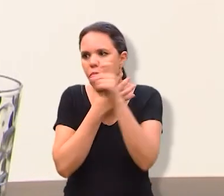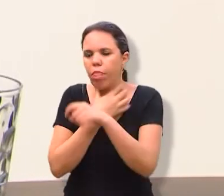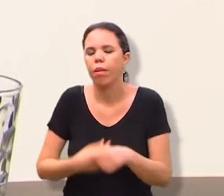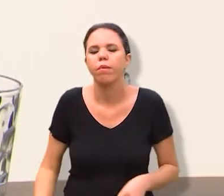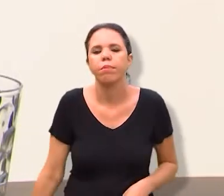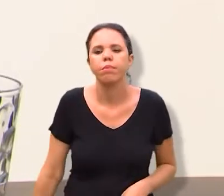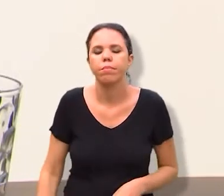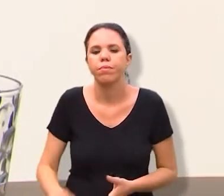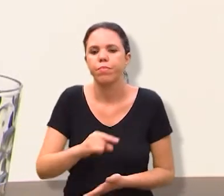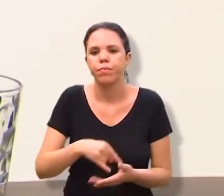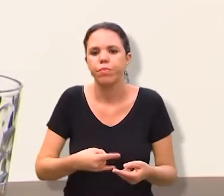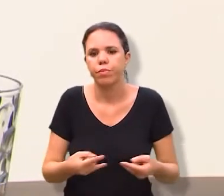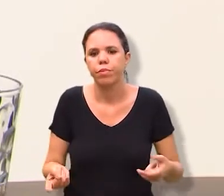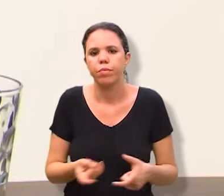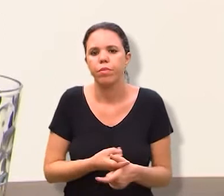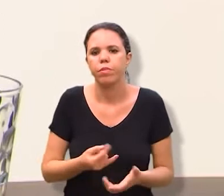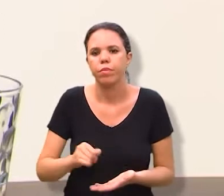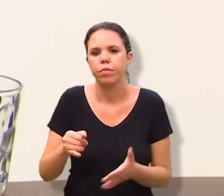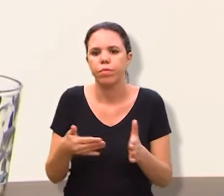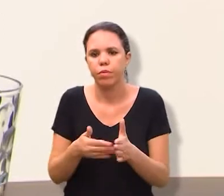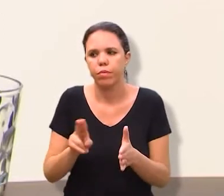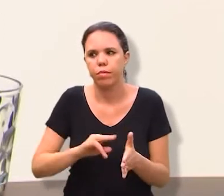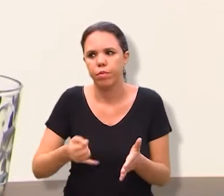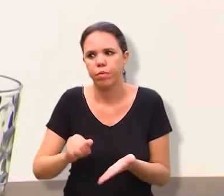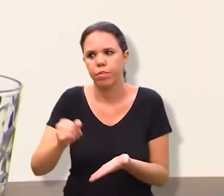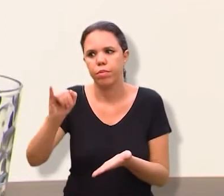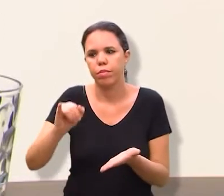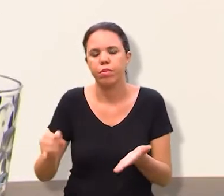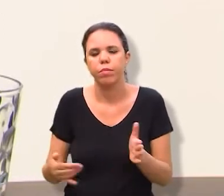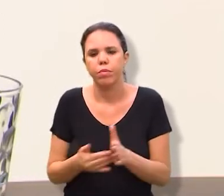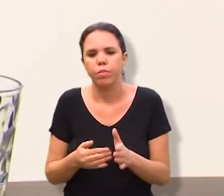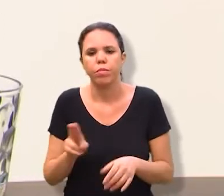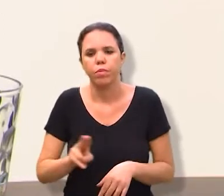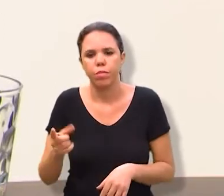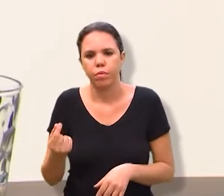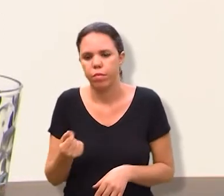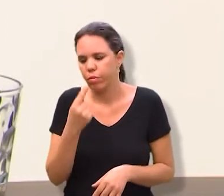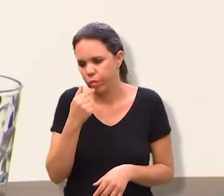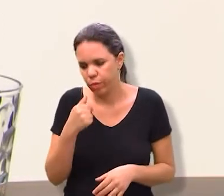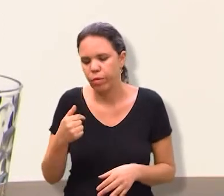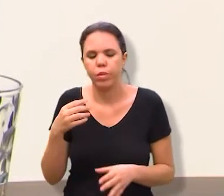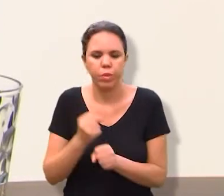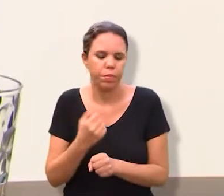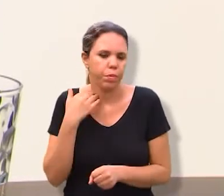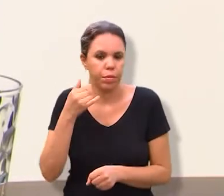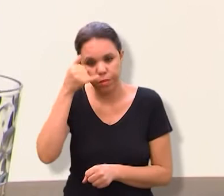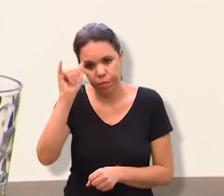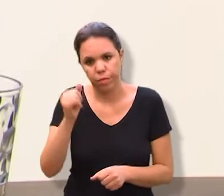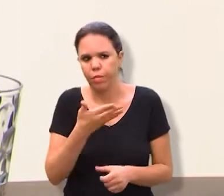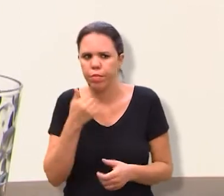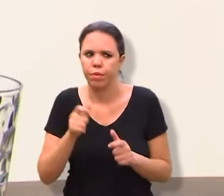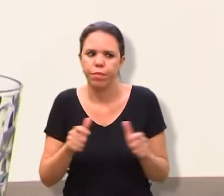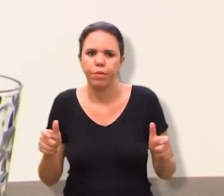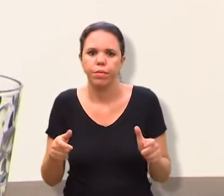complicação é muito grande. E o cheque especial? O cheque especial, os juros também são altos, Michel, e também devem ser evitados ao